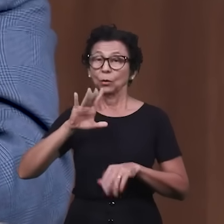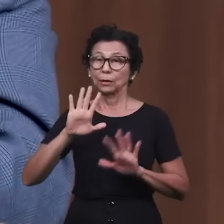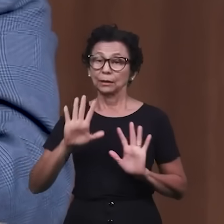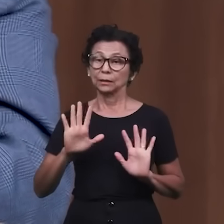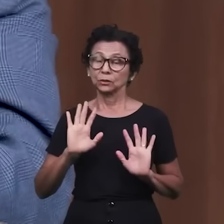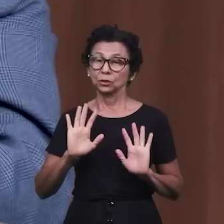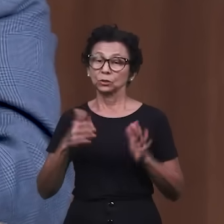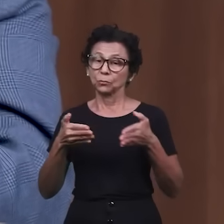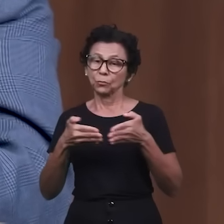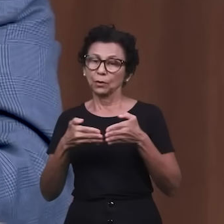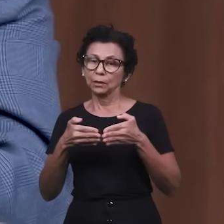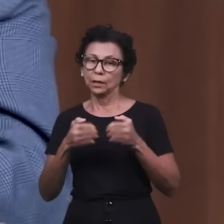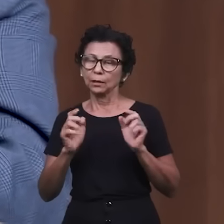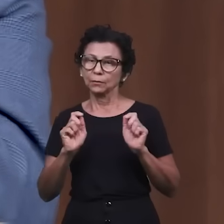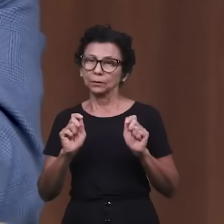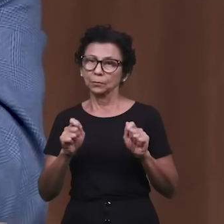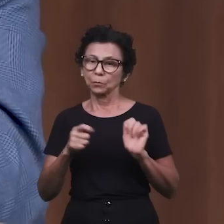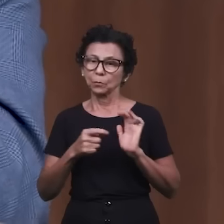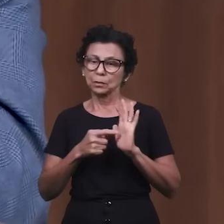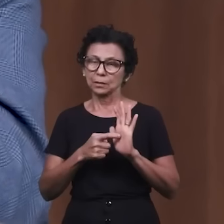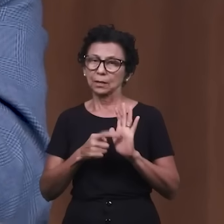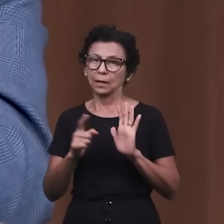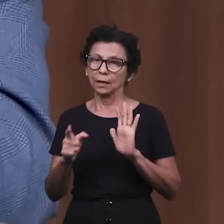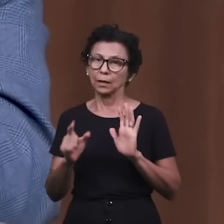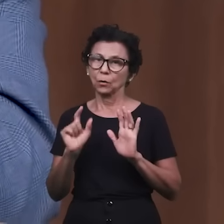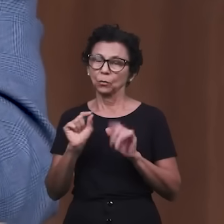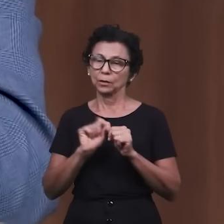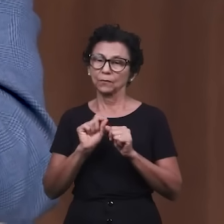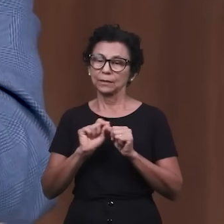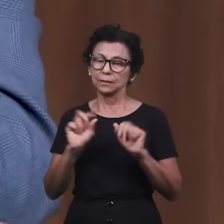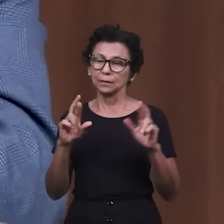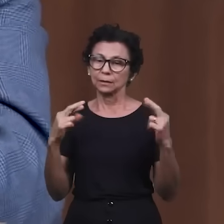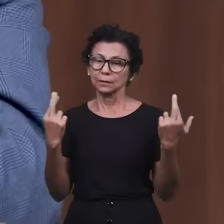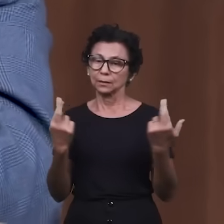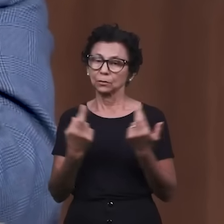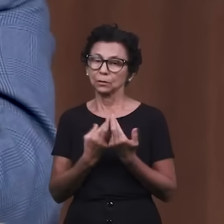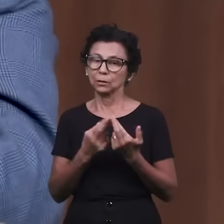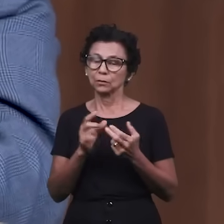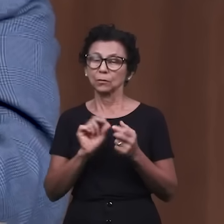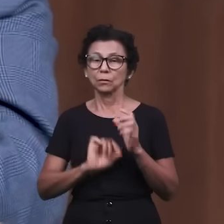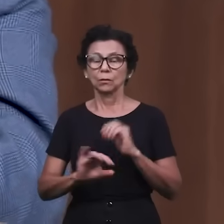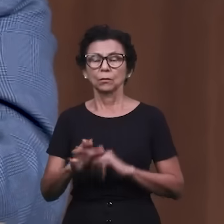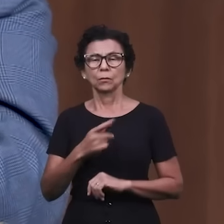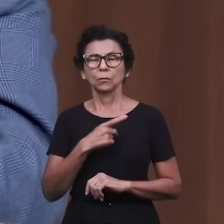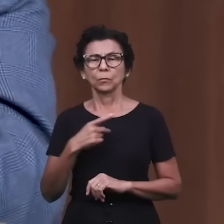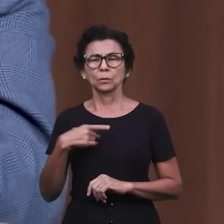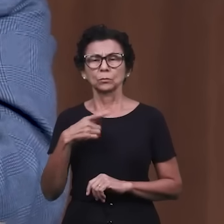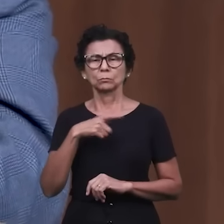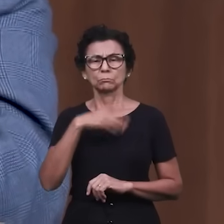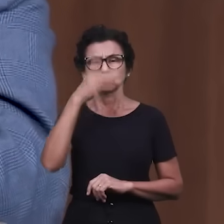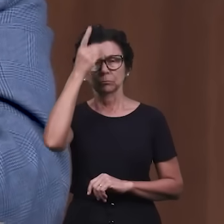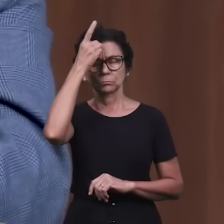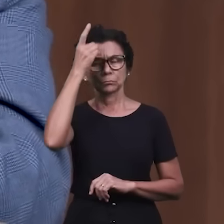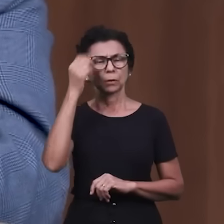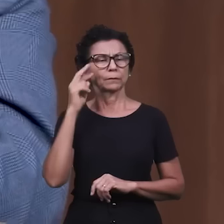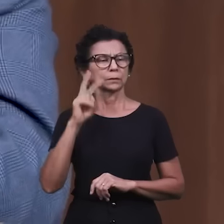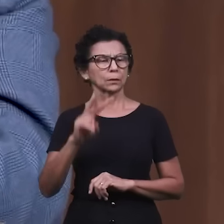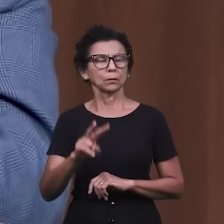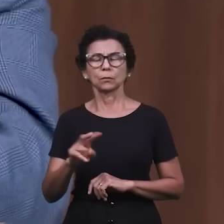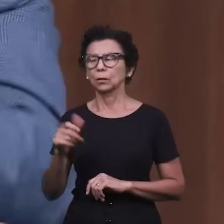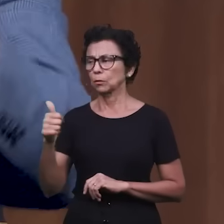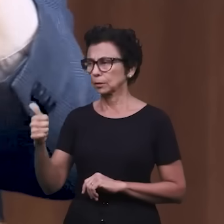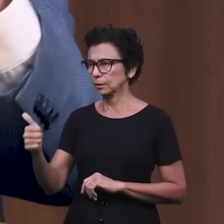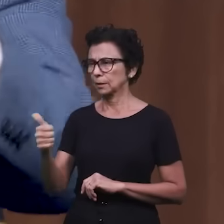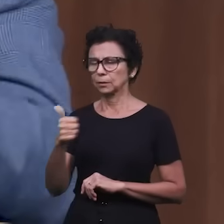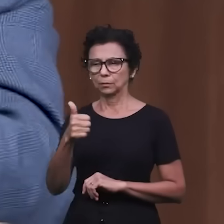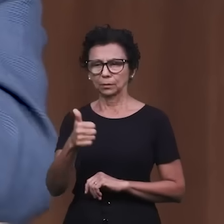uma direção para aquela reunião, tudo bem. Então a gente dá preferência. Não, pastor, eu tive uma visão durante o clamor aqui, então tudo bem, vamos lá.